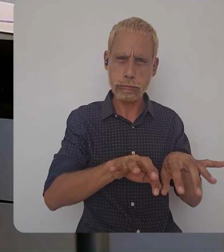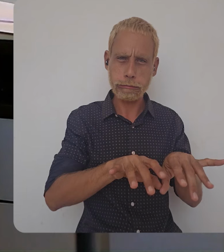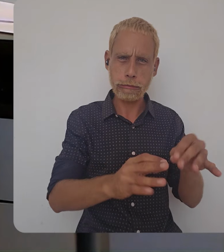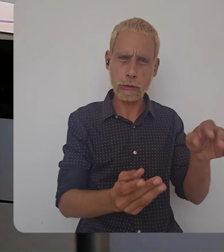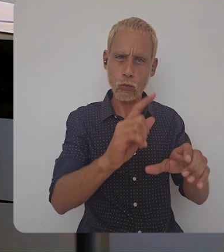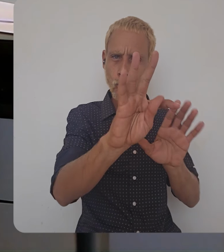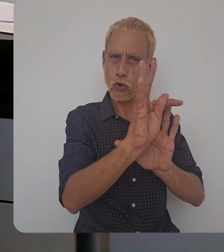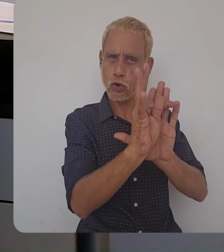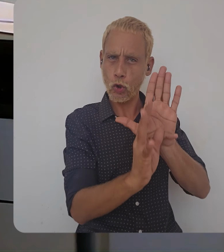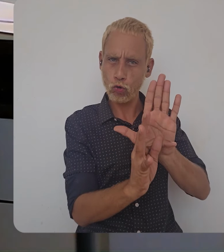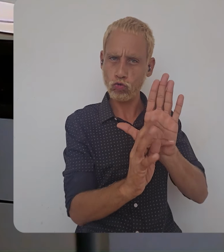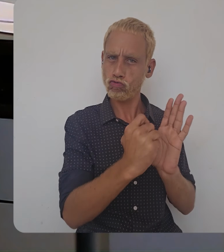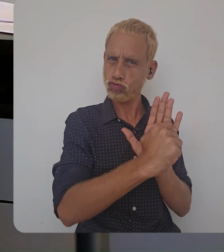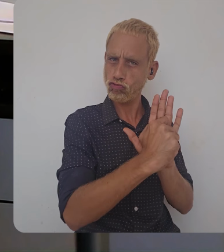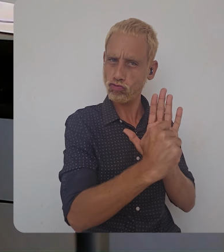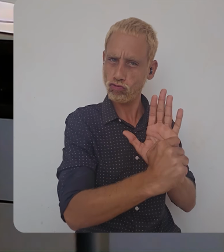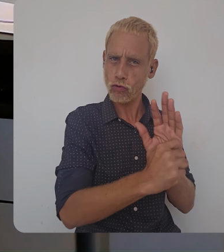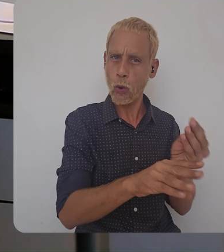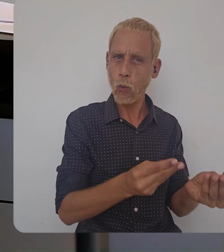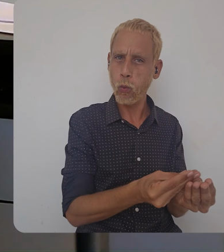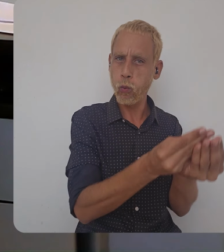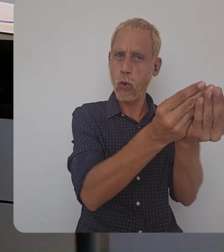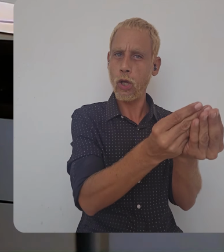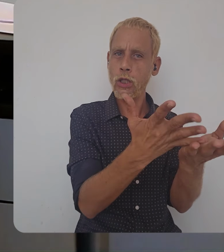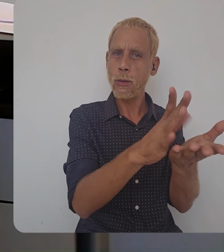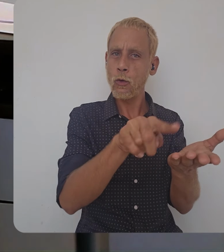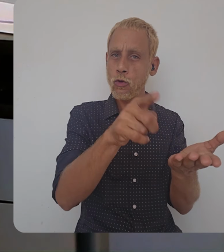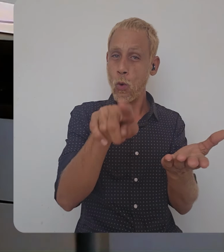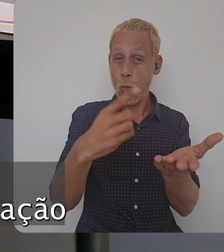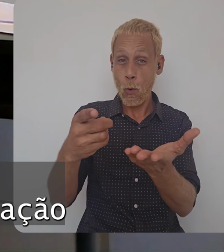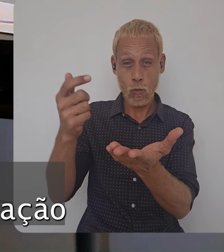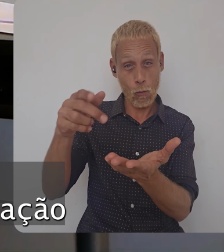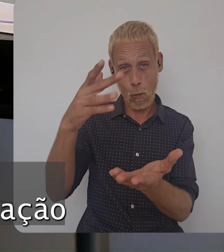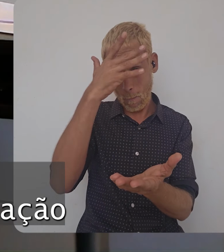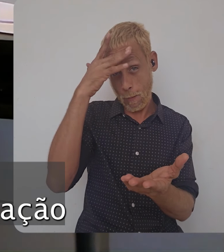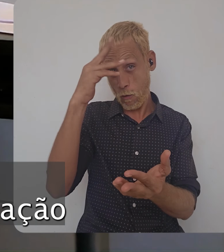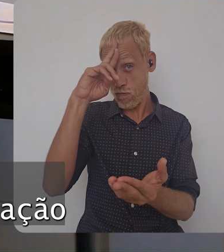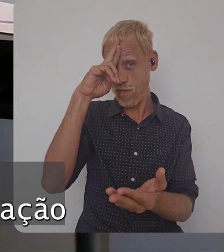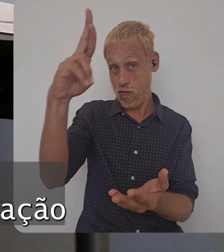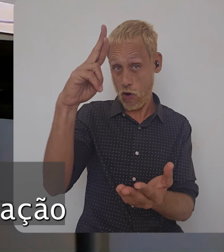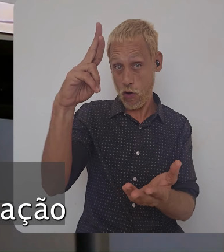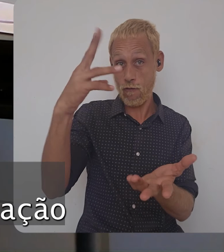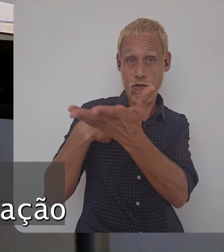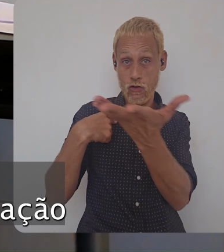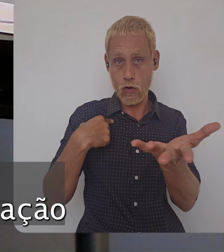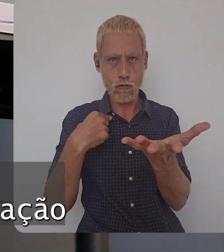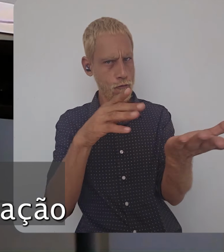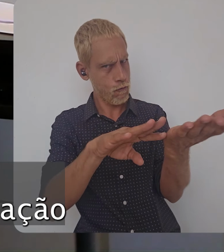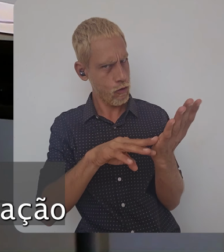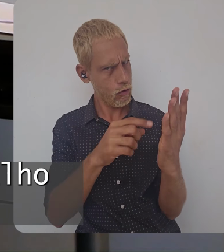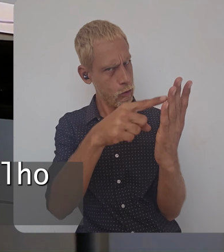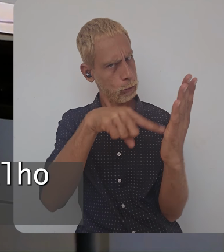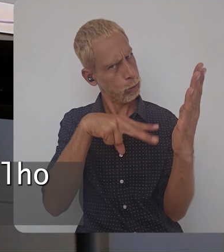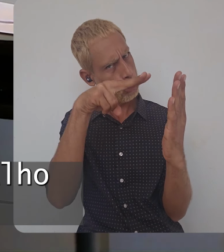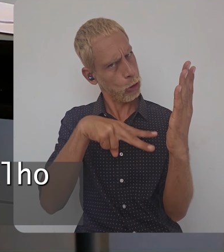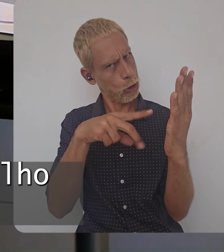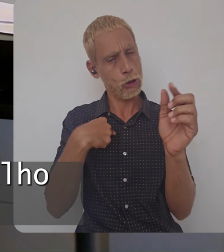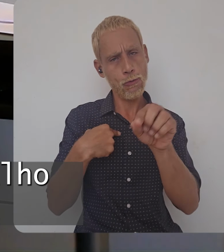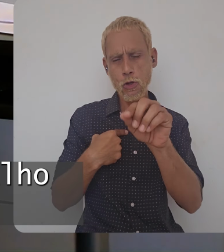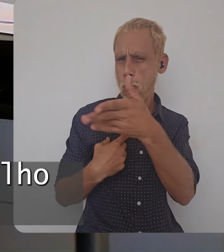você sentava, batia o texto, escrevia o texto, para depois sair, mandar para o chefe de redação, do chefe de redação,